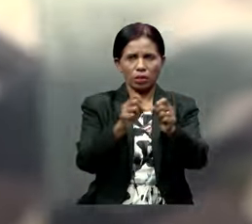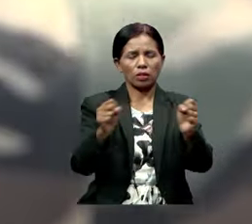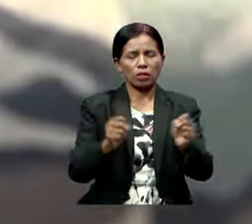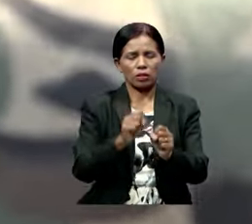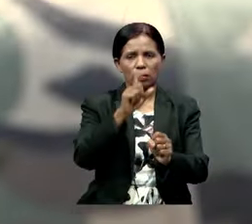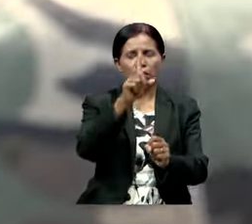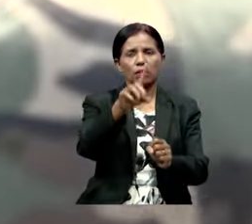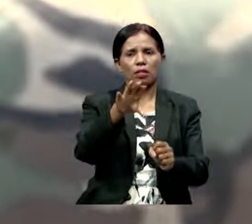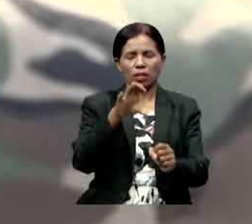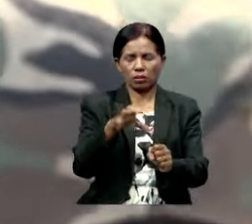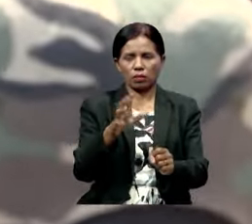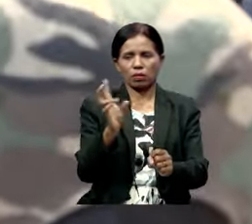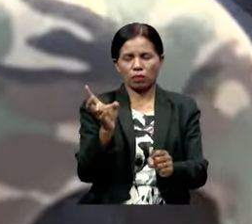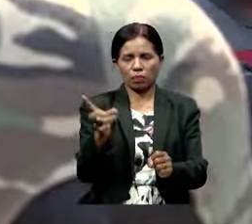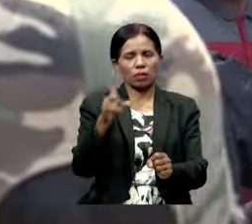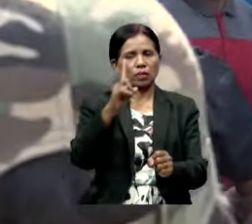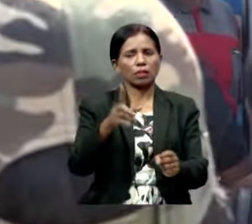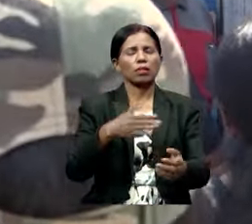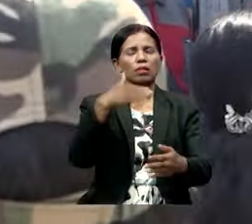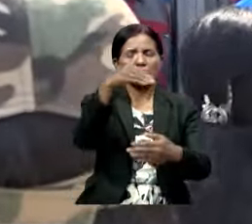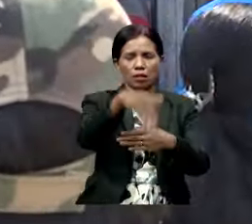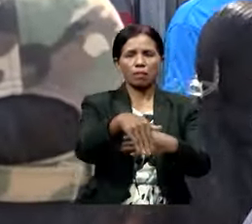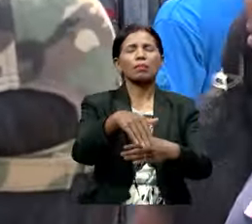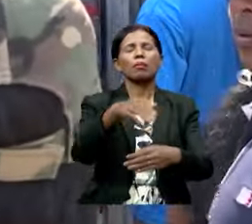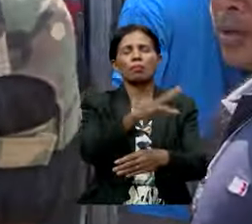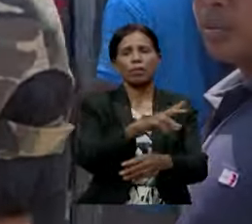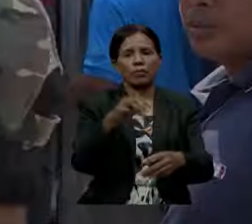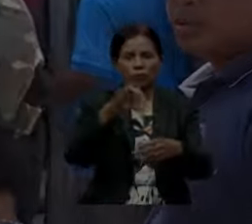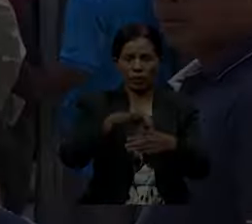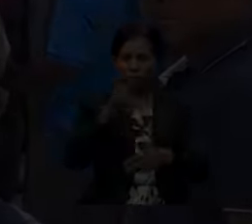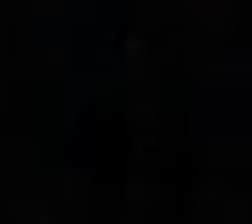atucida, hito no recenida, maxi hakat para a segunda volta. Luciano Amaral, Zaime dos Santos, GMN.